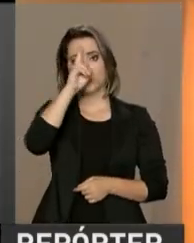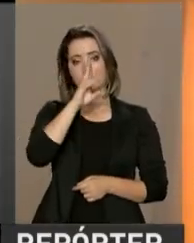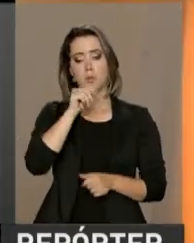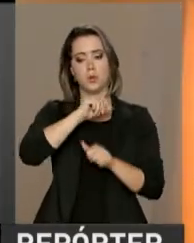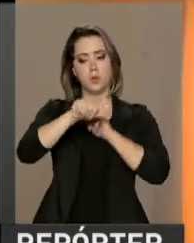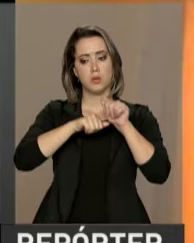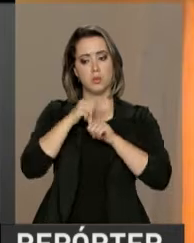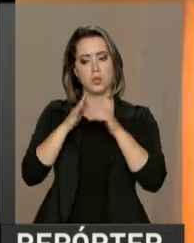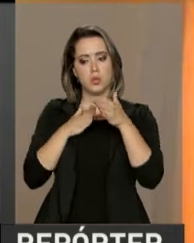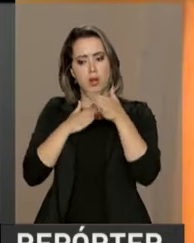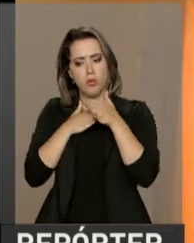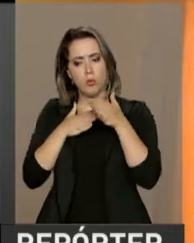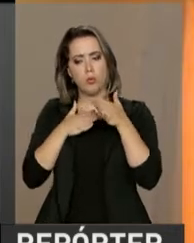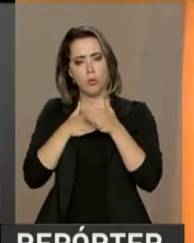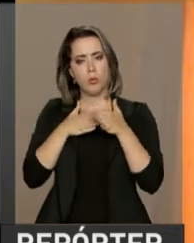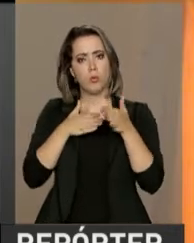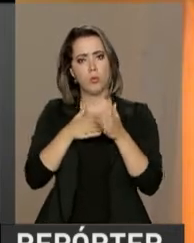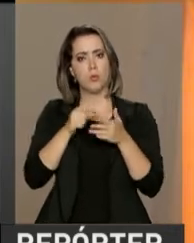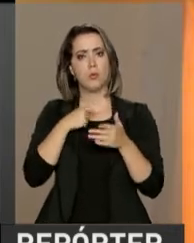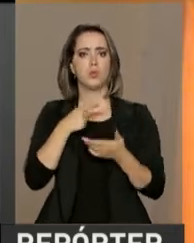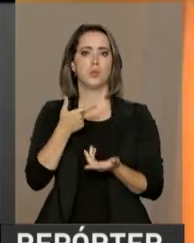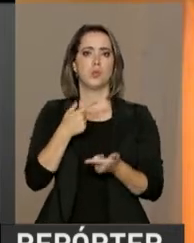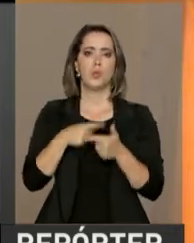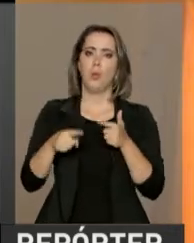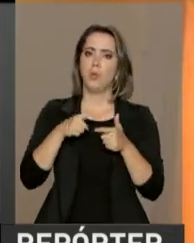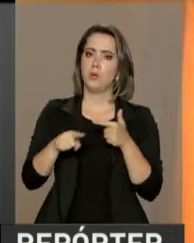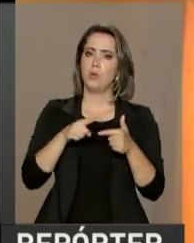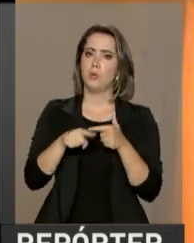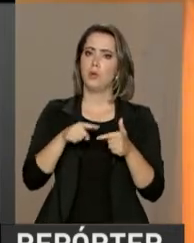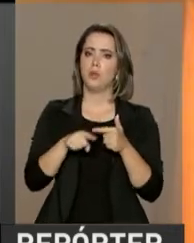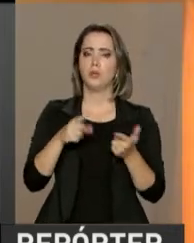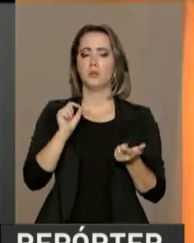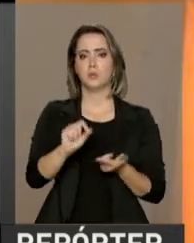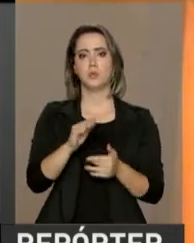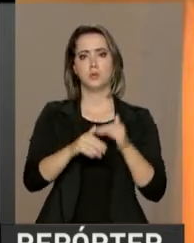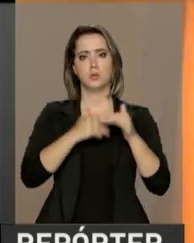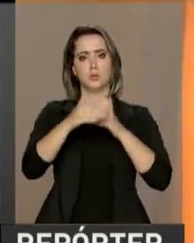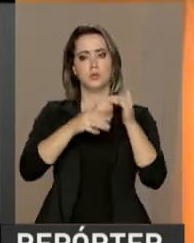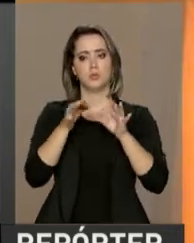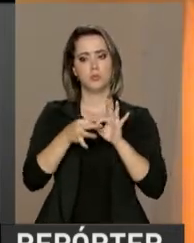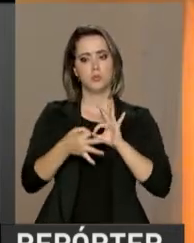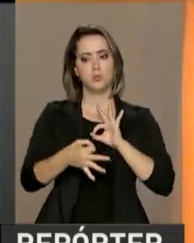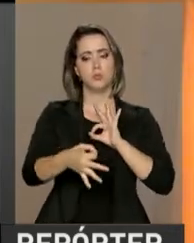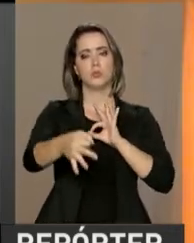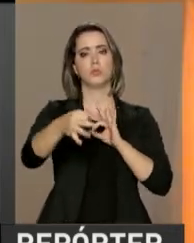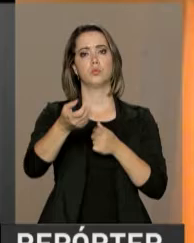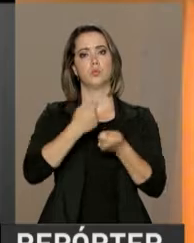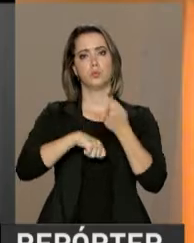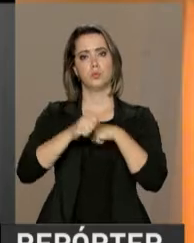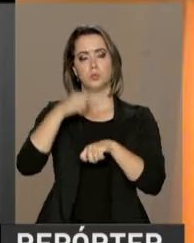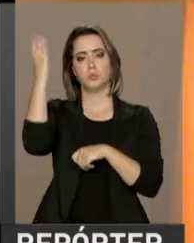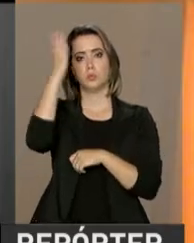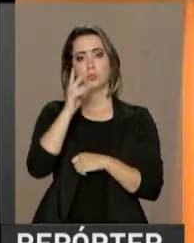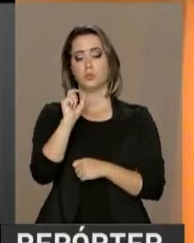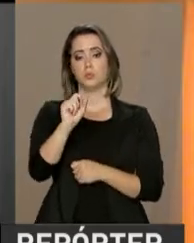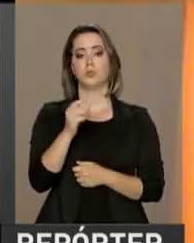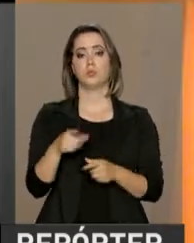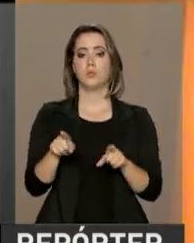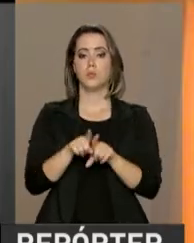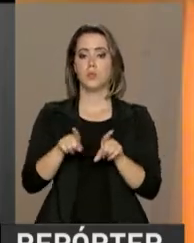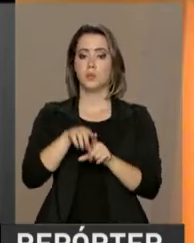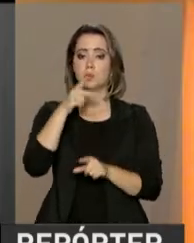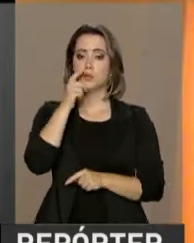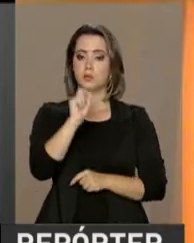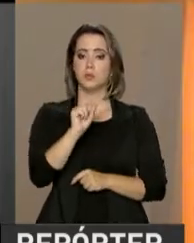do que pode ser feito para que não haja um prejuízo maior no crescimento de longo prazo da economia brasileira o ministro também